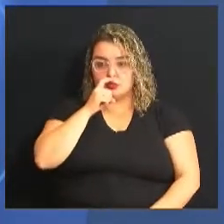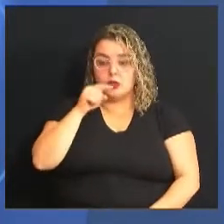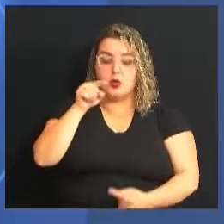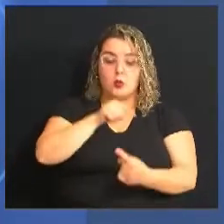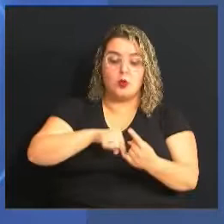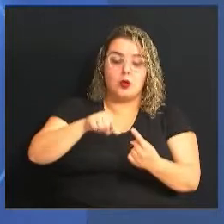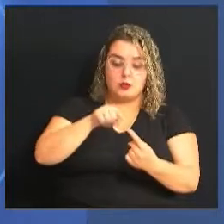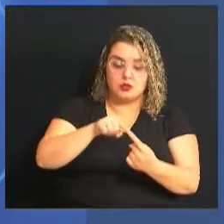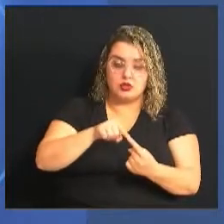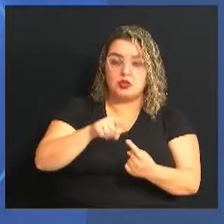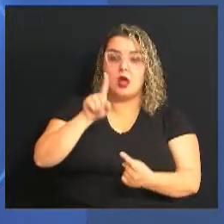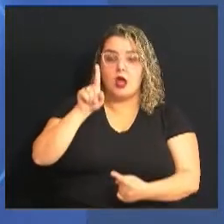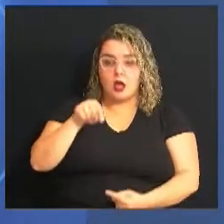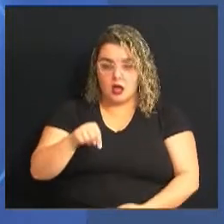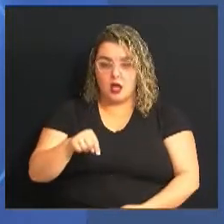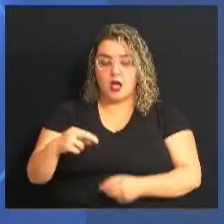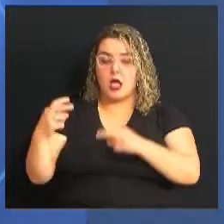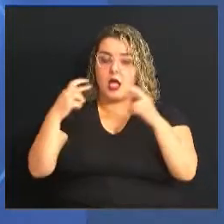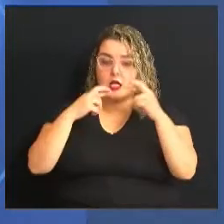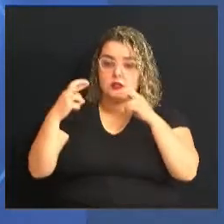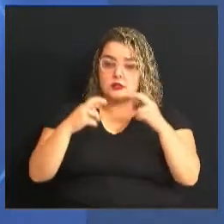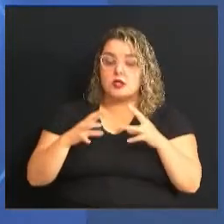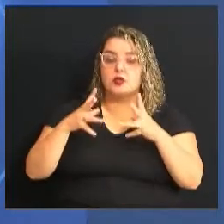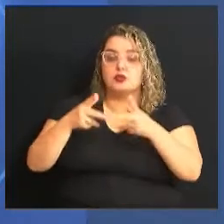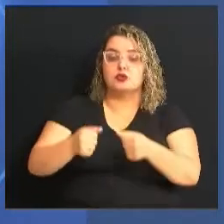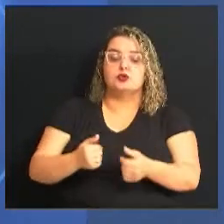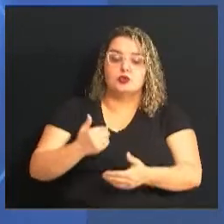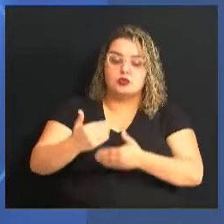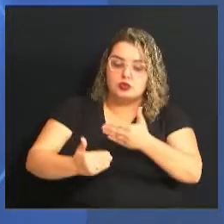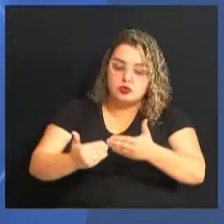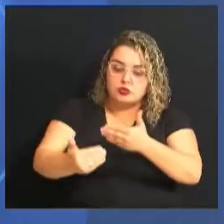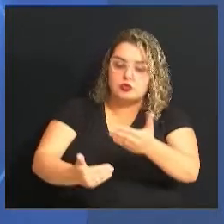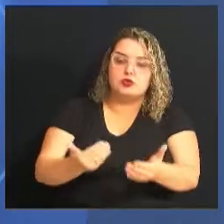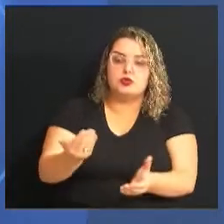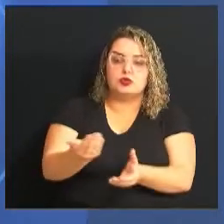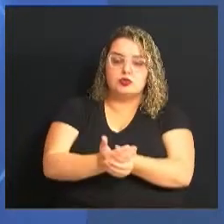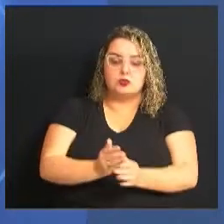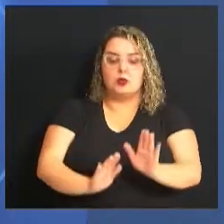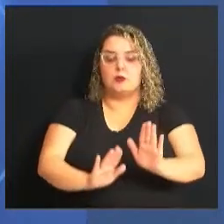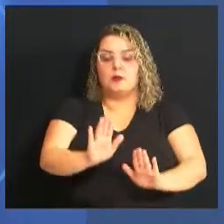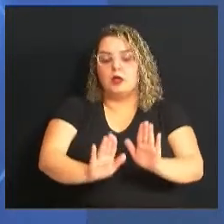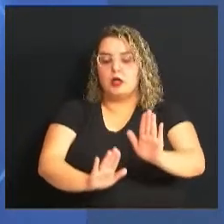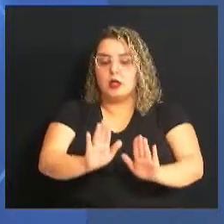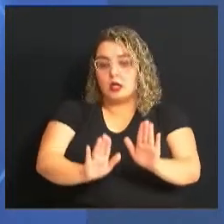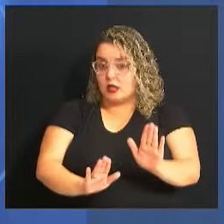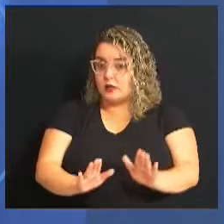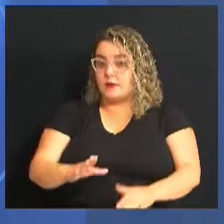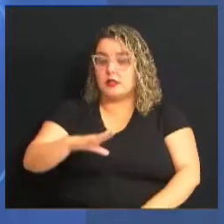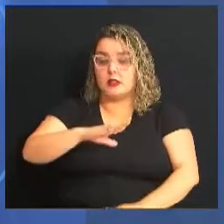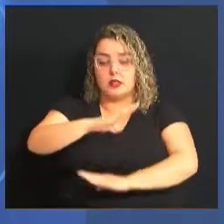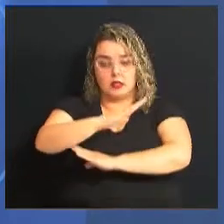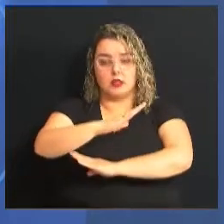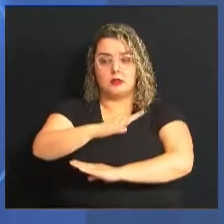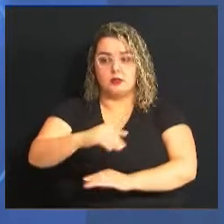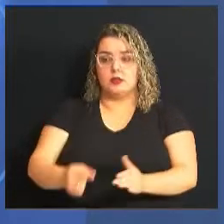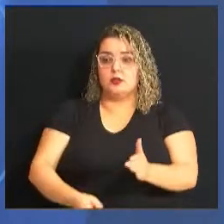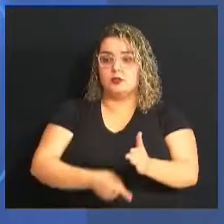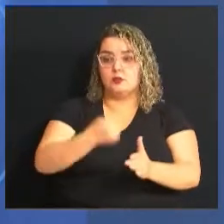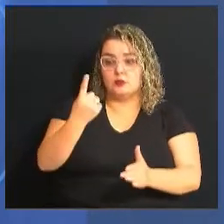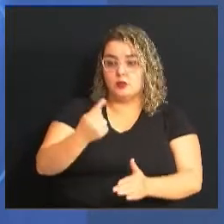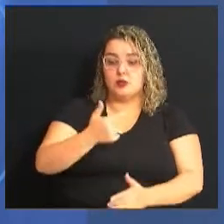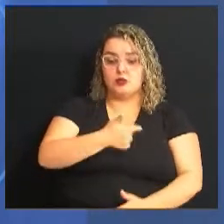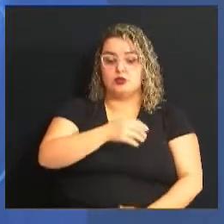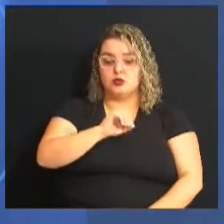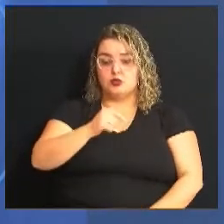objetivo é analisar todos os processos licitados pela Câmara Municipal de Campinas desde o primeiro dia de